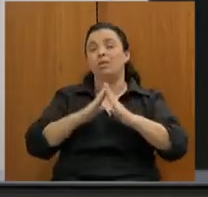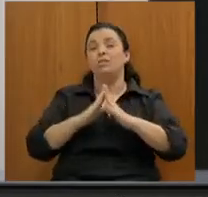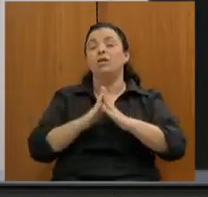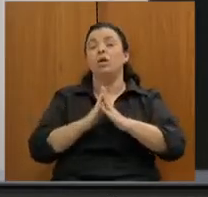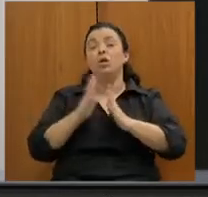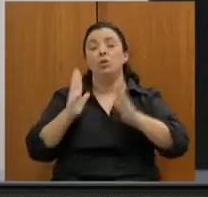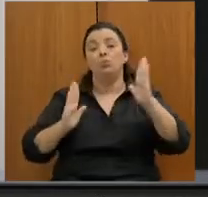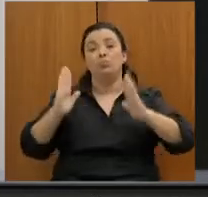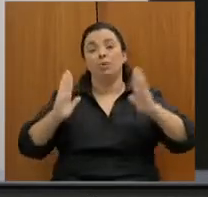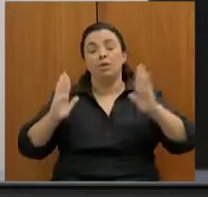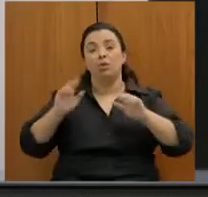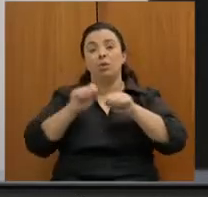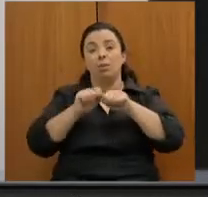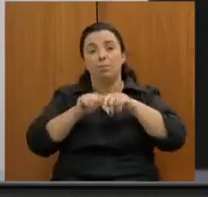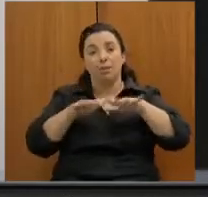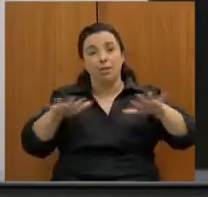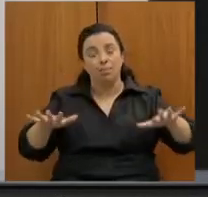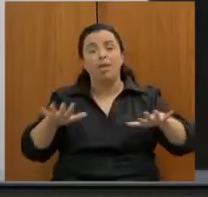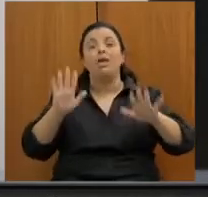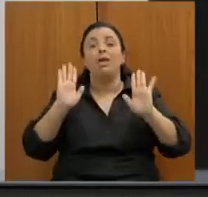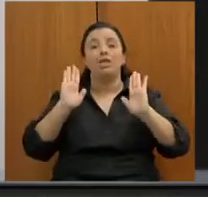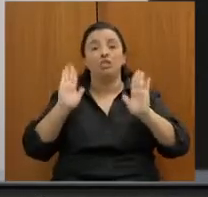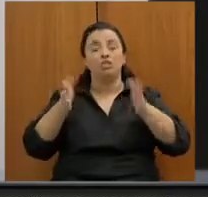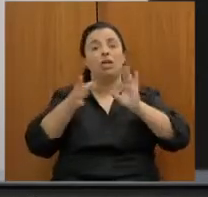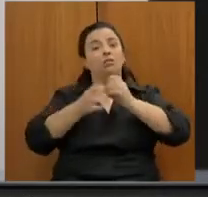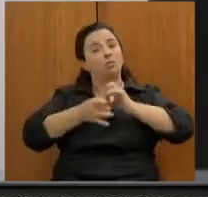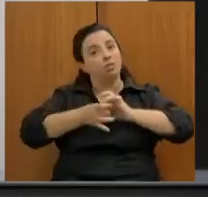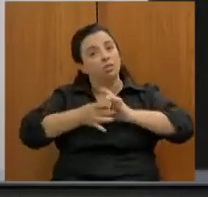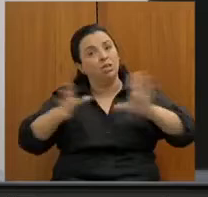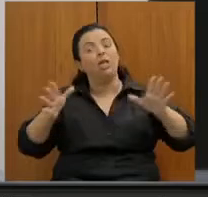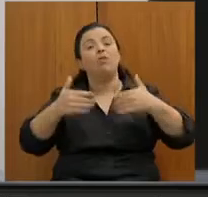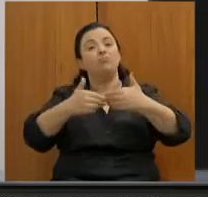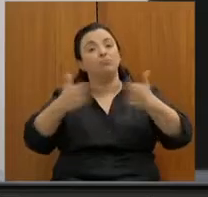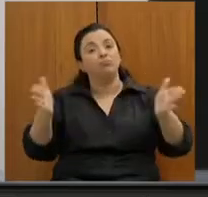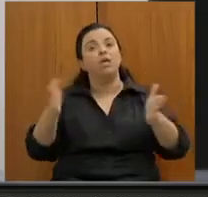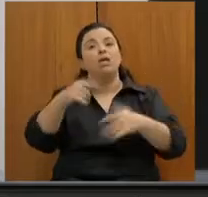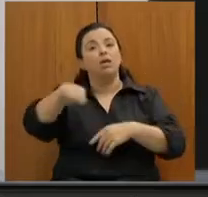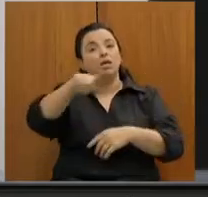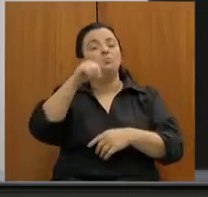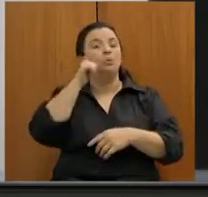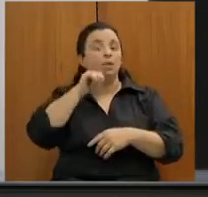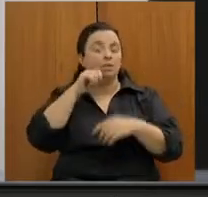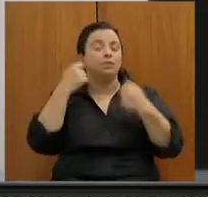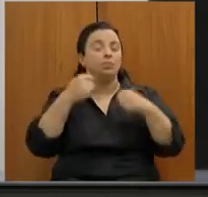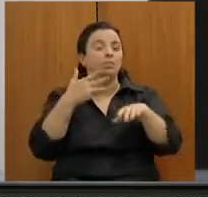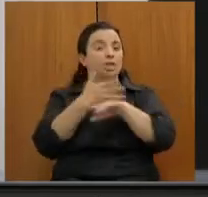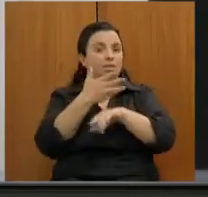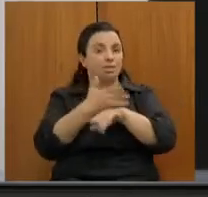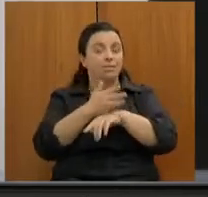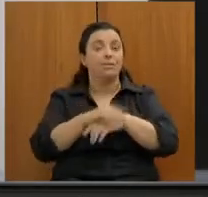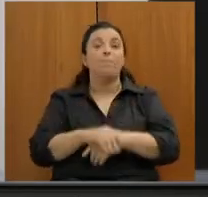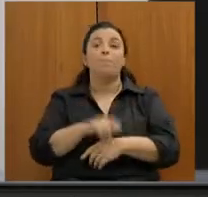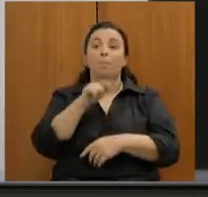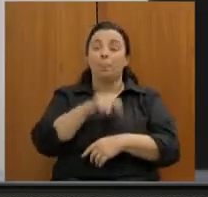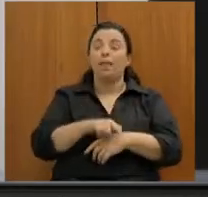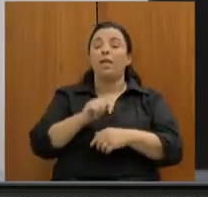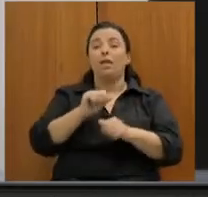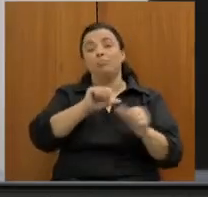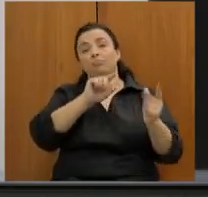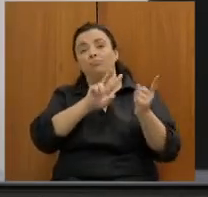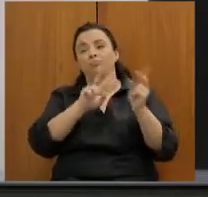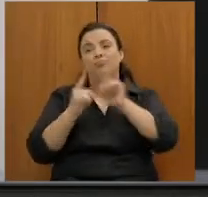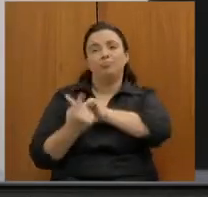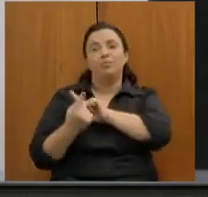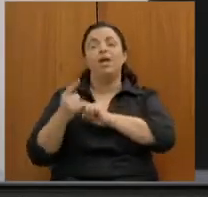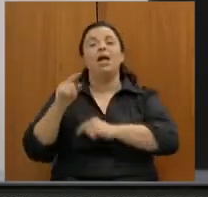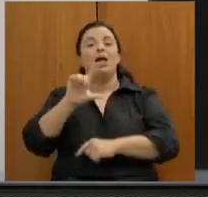coronavírus e que tá né disponível aí para as nossas mulheres e para as pessoas que precisarem foi transformado na lei 23